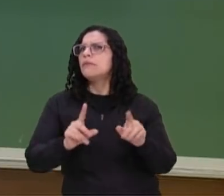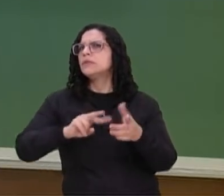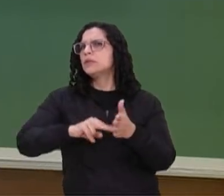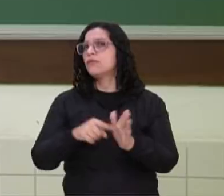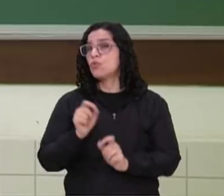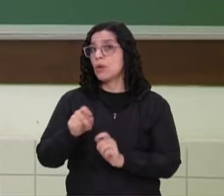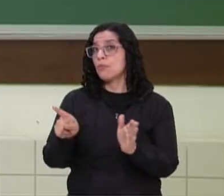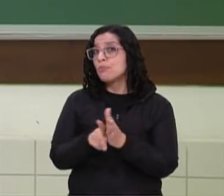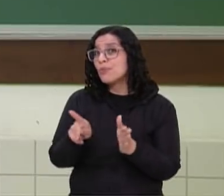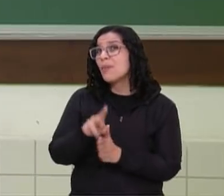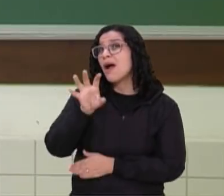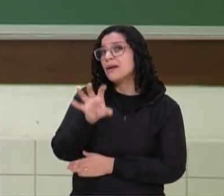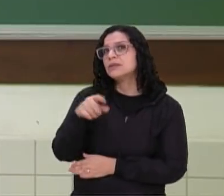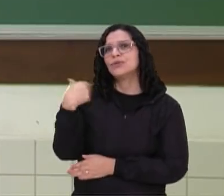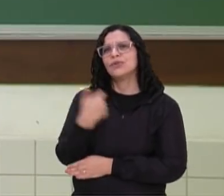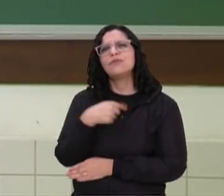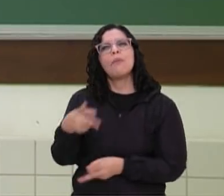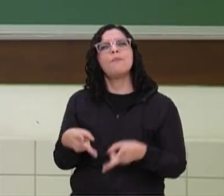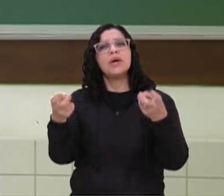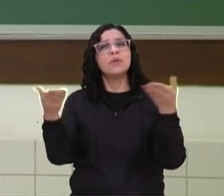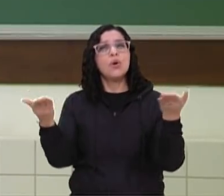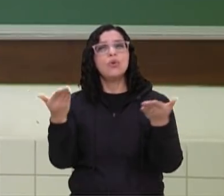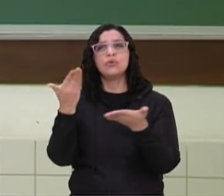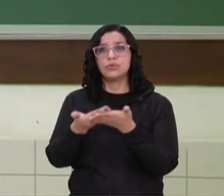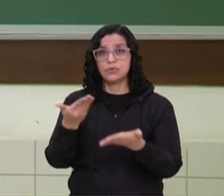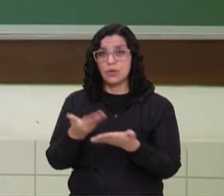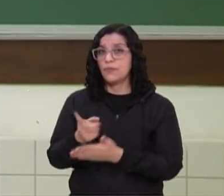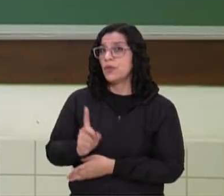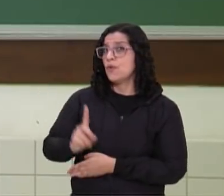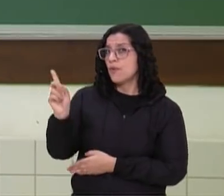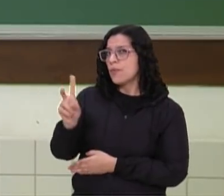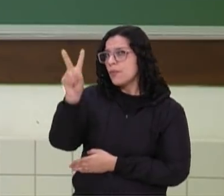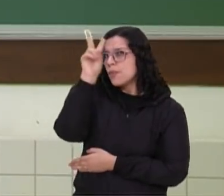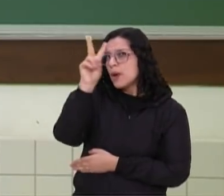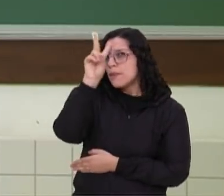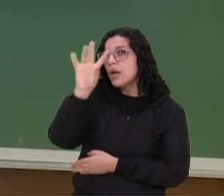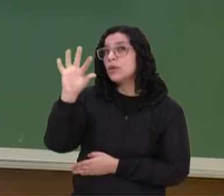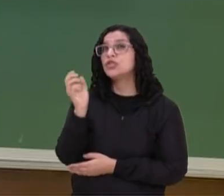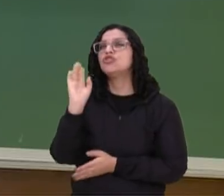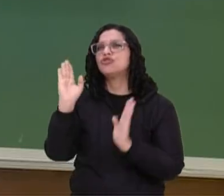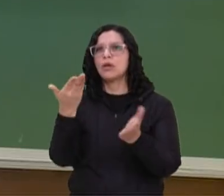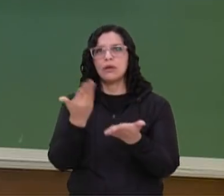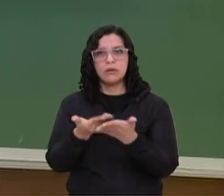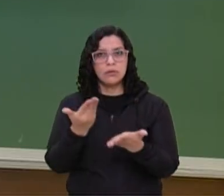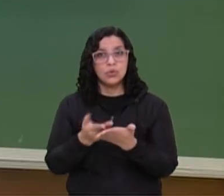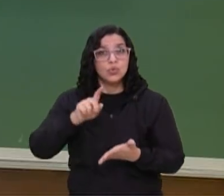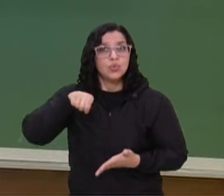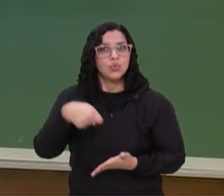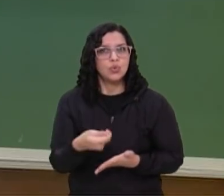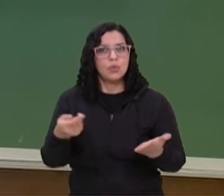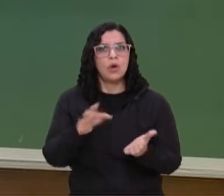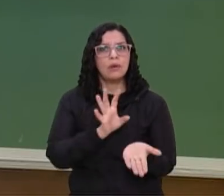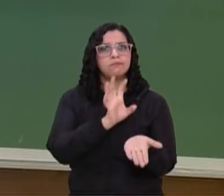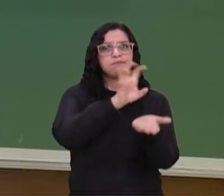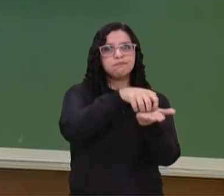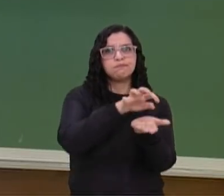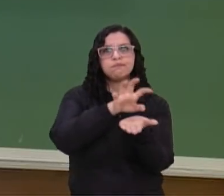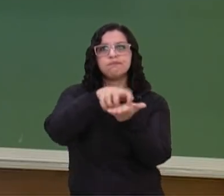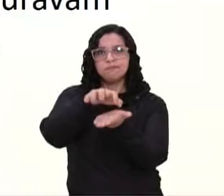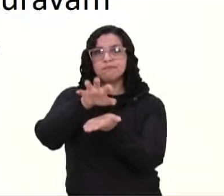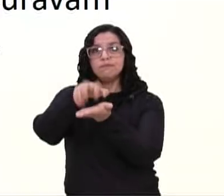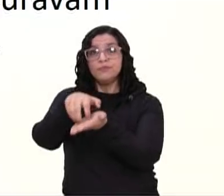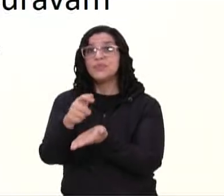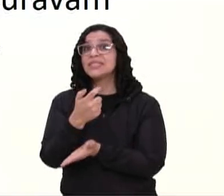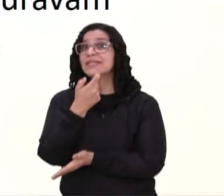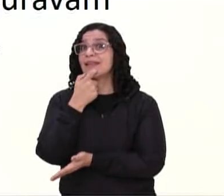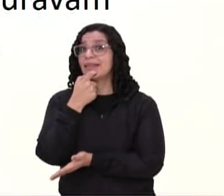aí é justamente o que a gente vai tentar perceber na aula de hoje. Vamos relembrar aí o que já foi estudado sobre as colônias inglesas